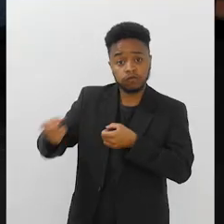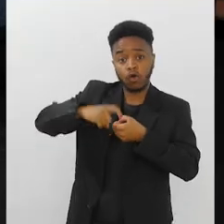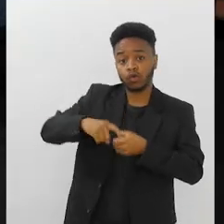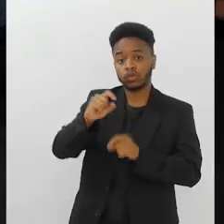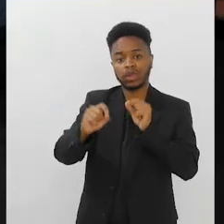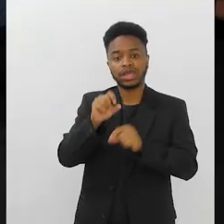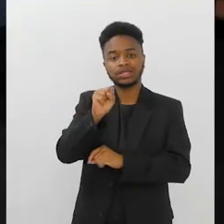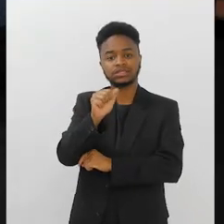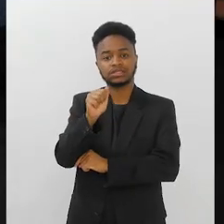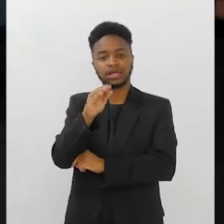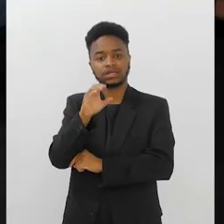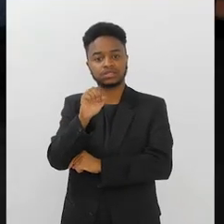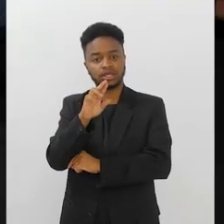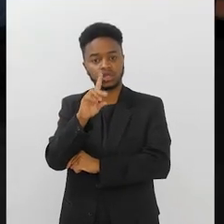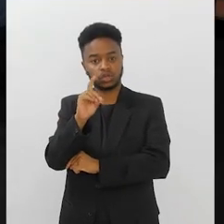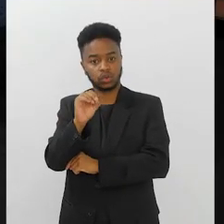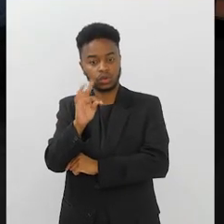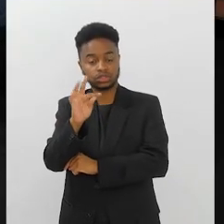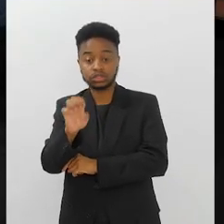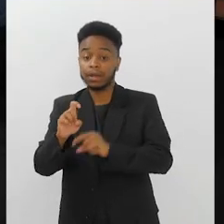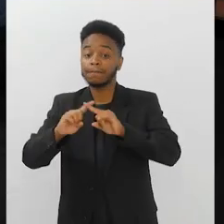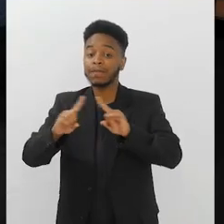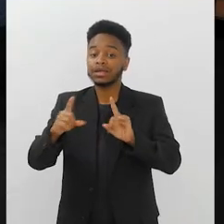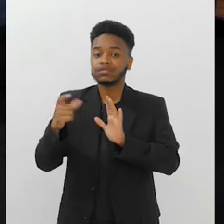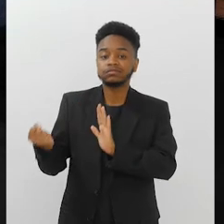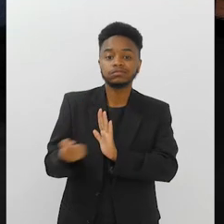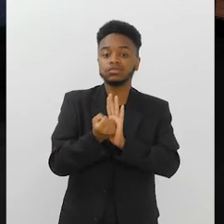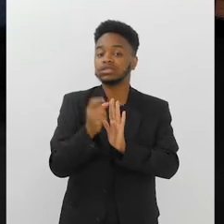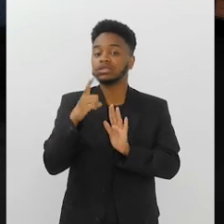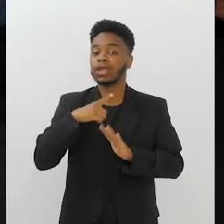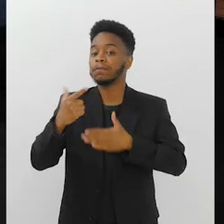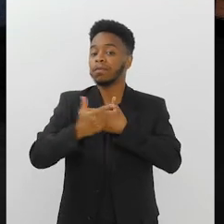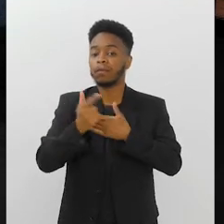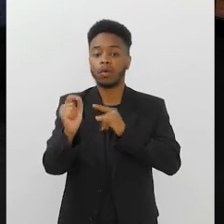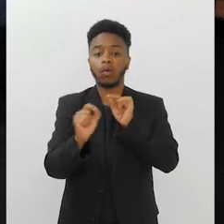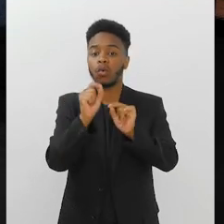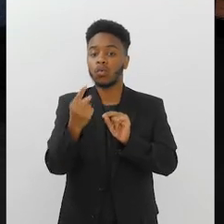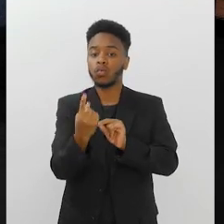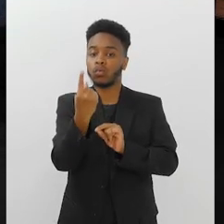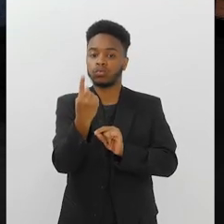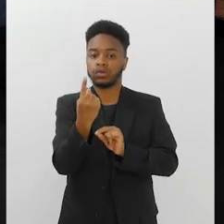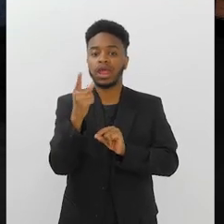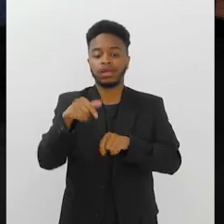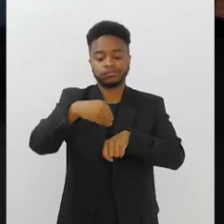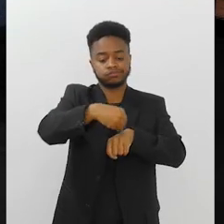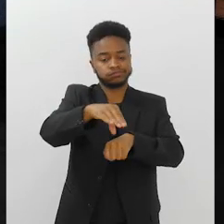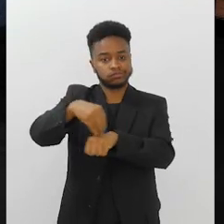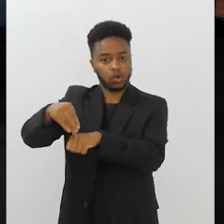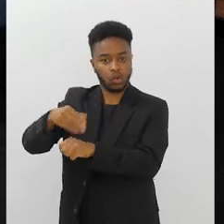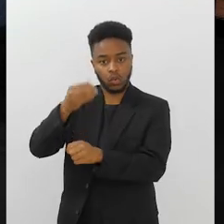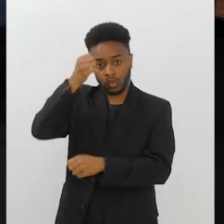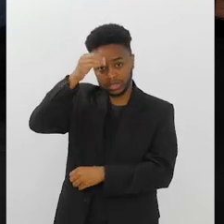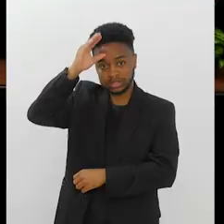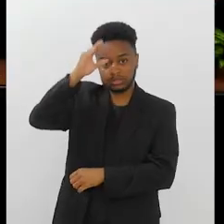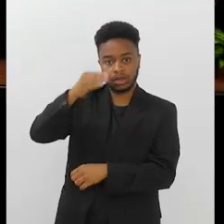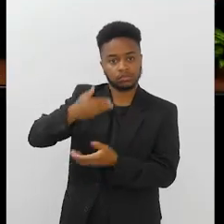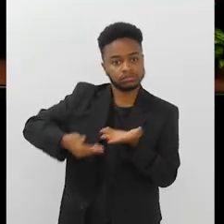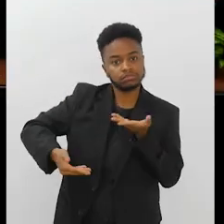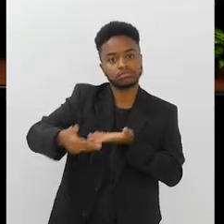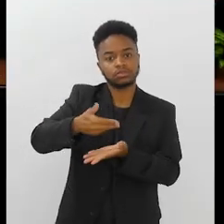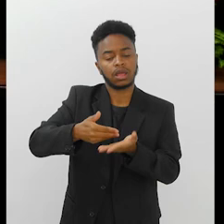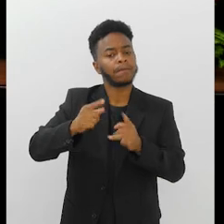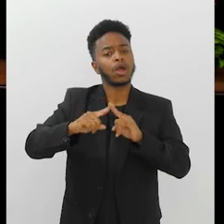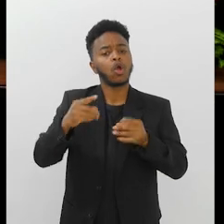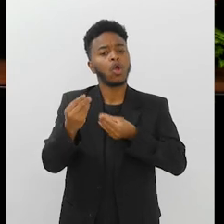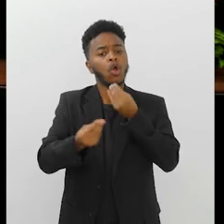um título para ganharem um título E esse título Ele só tem uma função que é de fato passar o conhecimento repartir o conhecimento